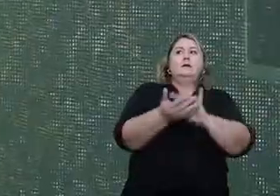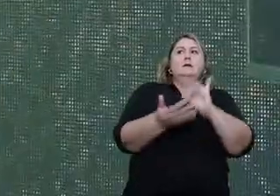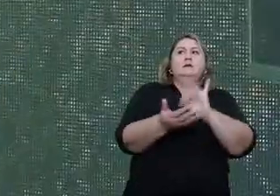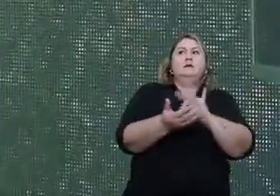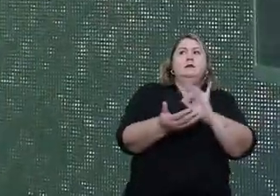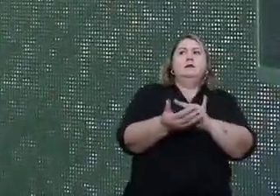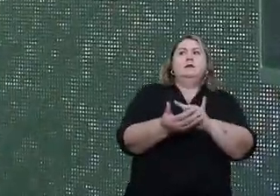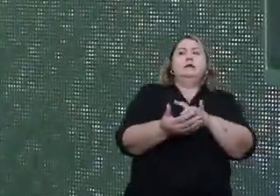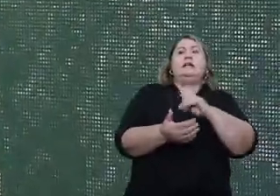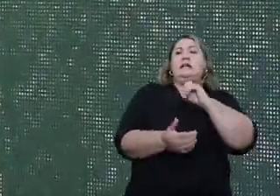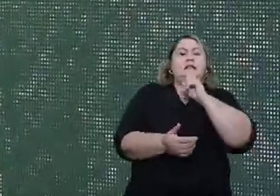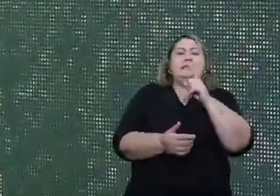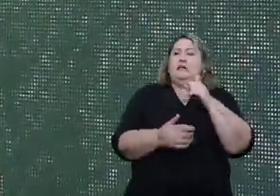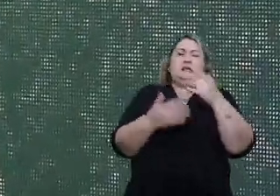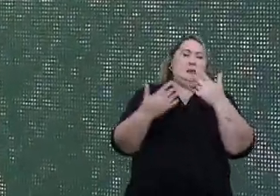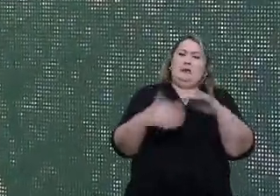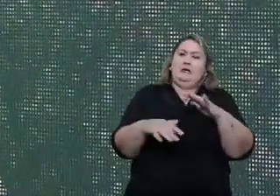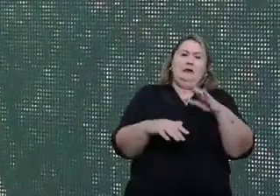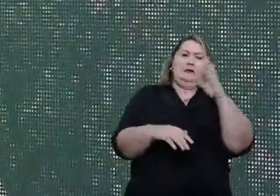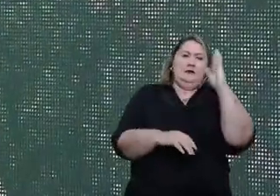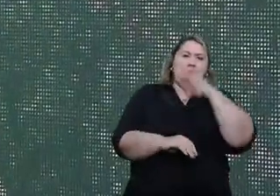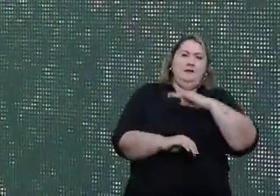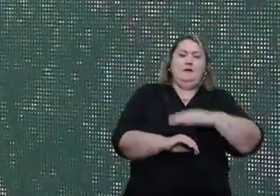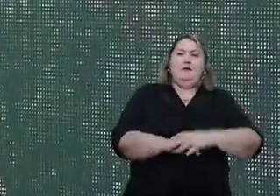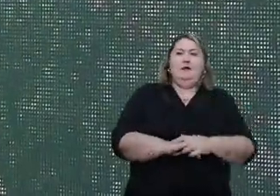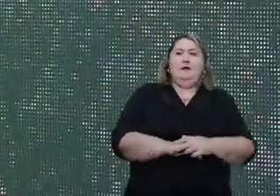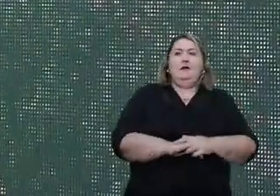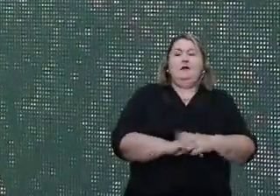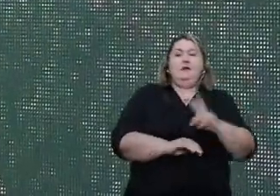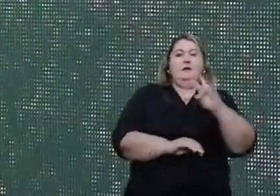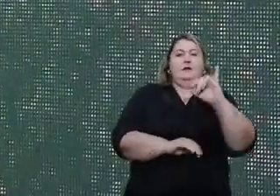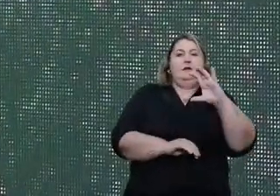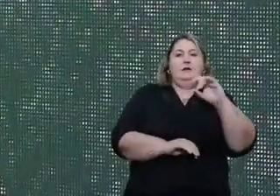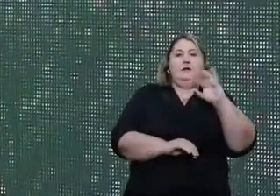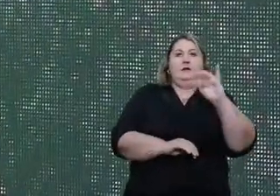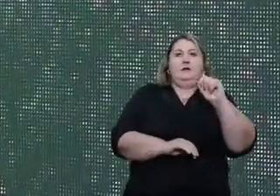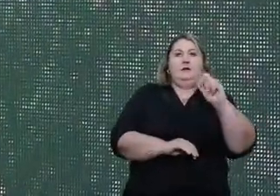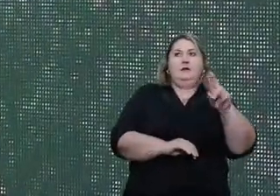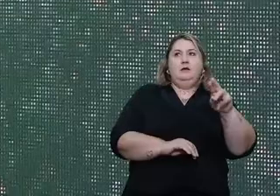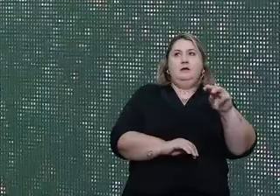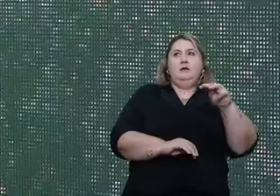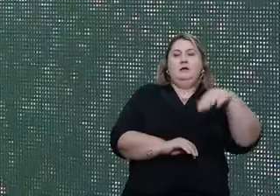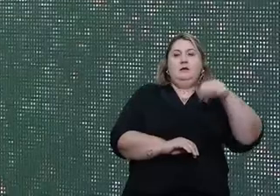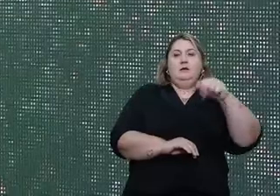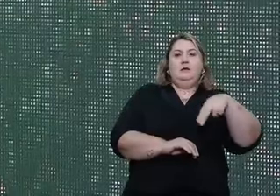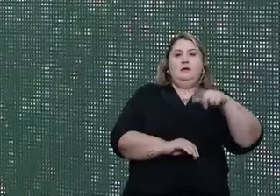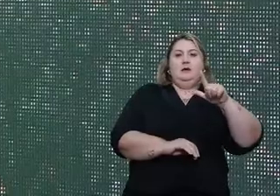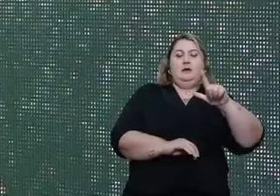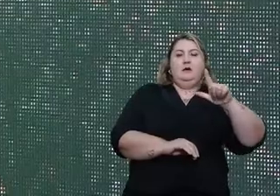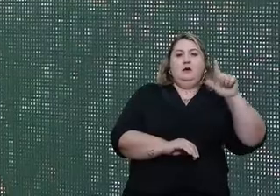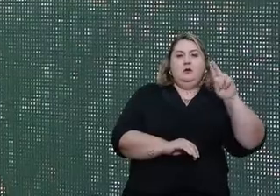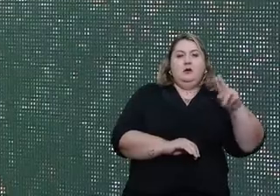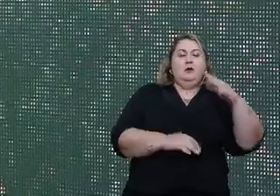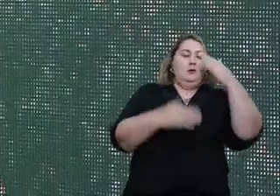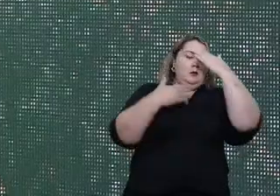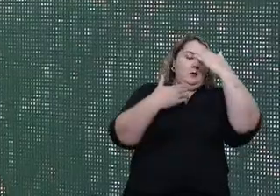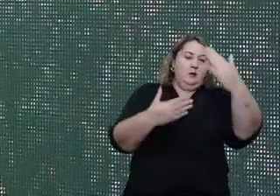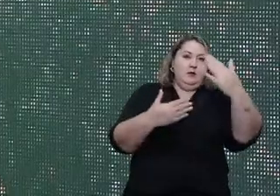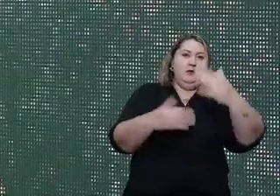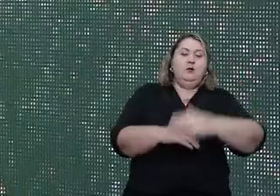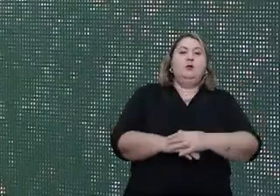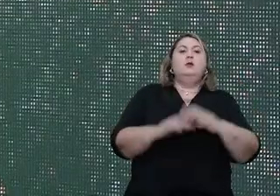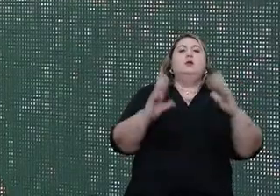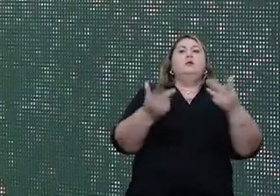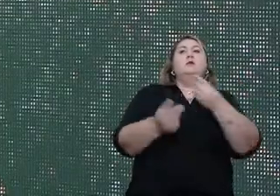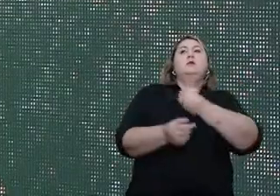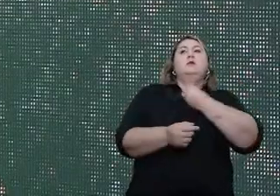Não é a quase ninguém, a ninguém, com toda certeza. Vitor e Malu, não sei nem como agradecer, banda, muito obrigado mesmo. Tudo que a